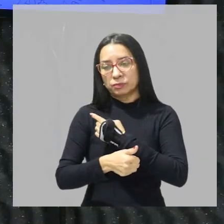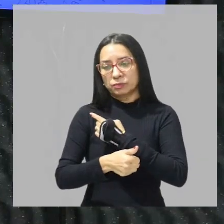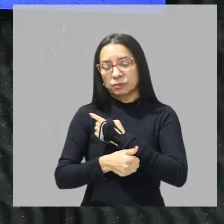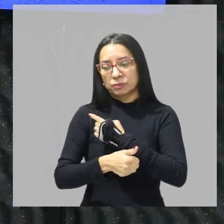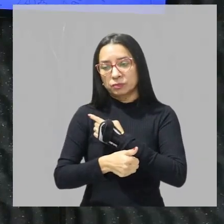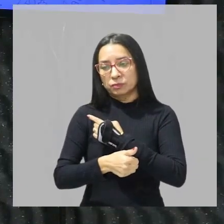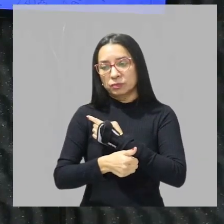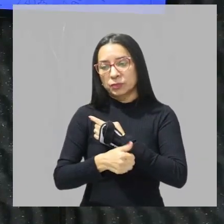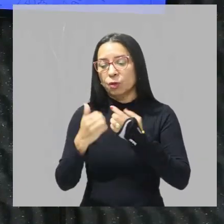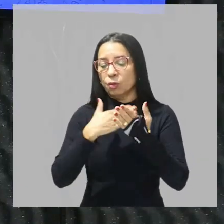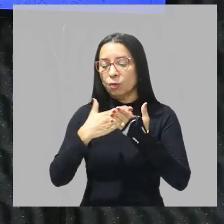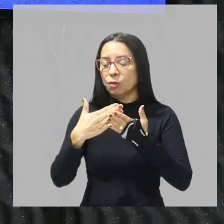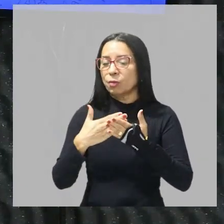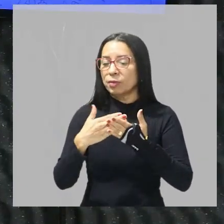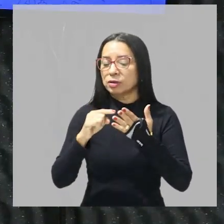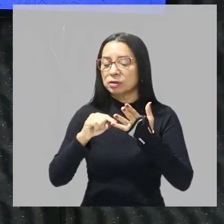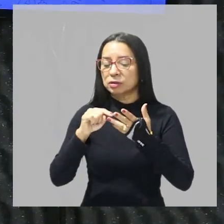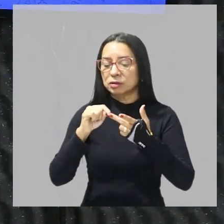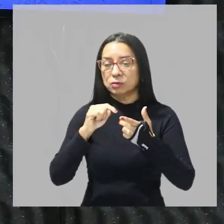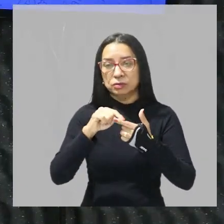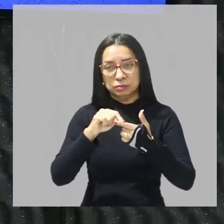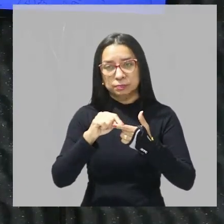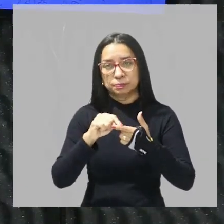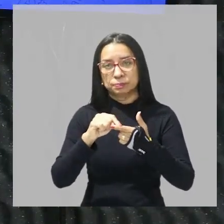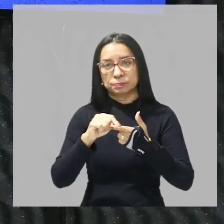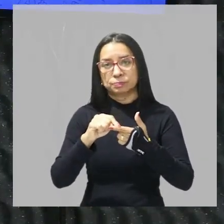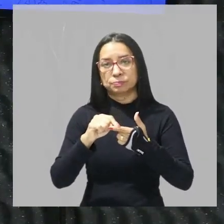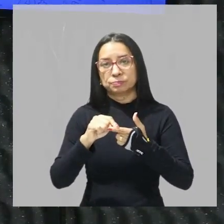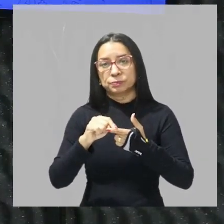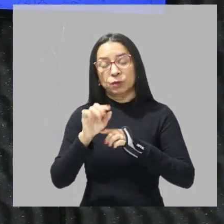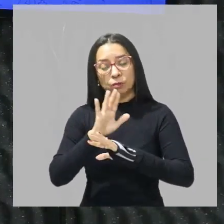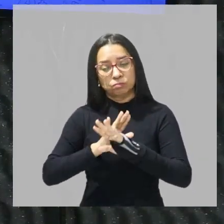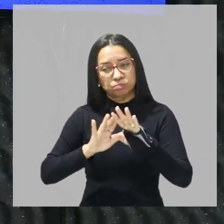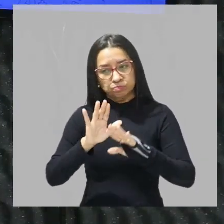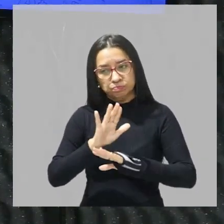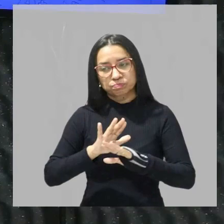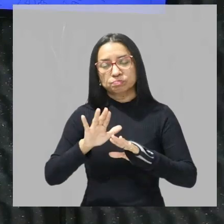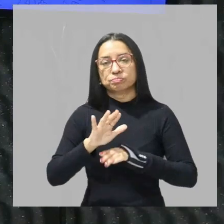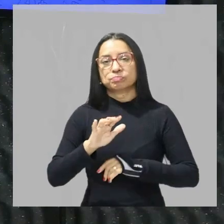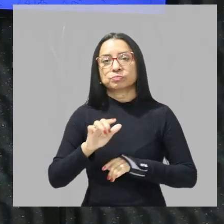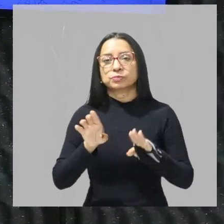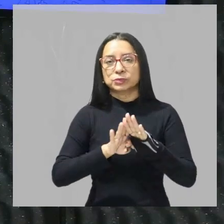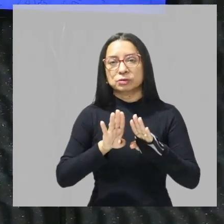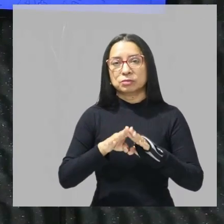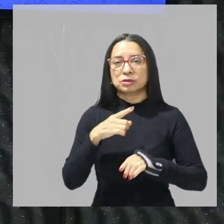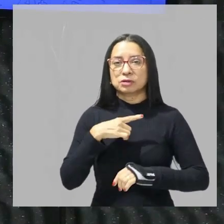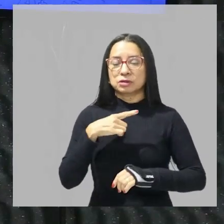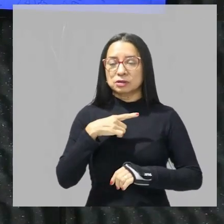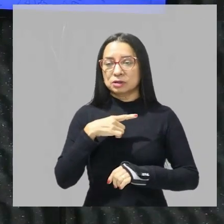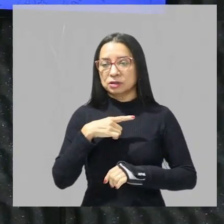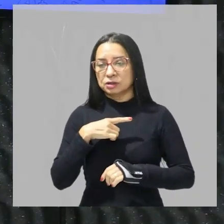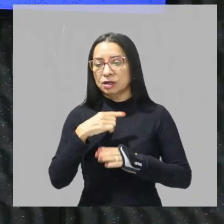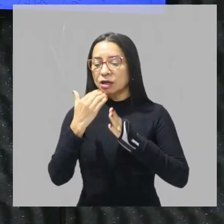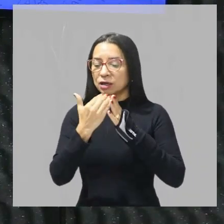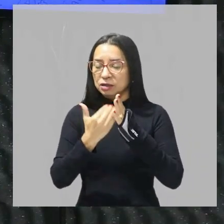do produtor, a gente começa a contar os níveis tróficos, tá bom? Outra coisa, a classificação de onívoro não aparece no